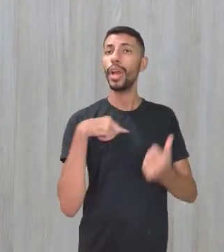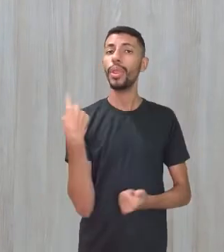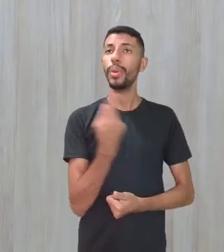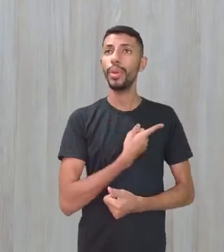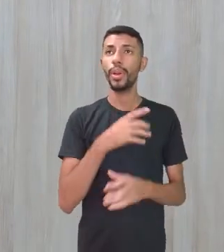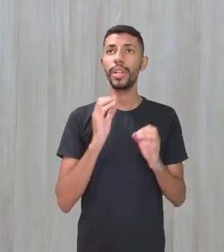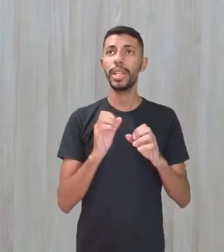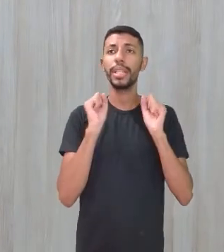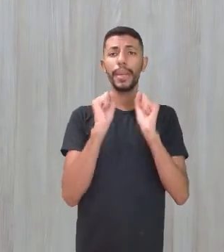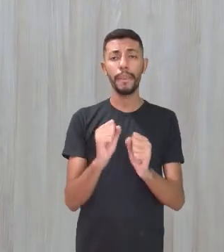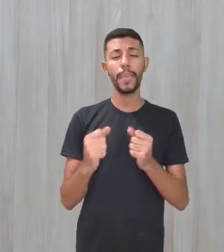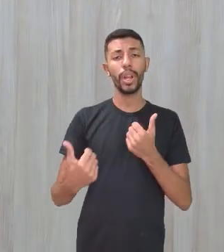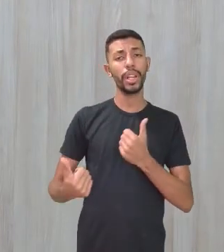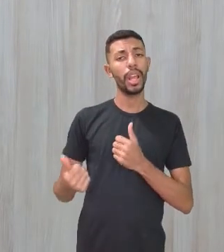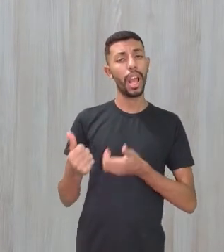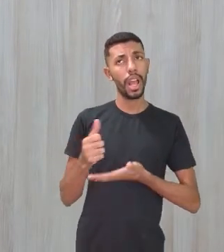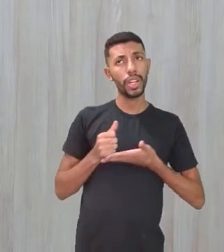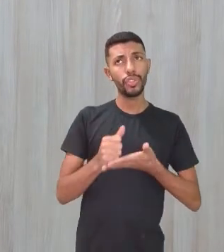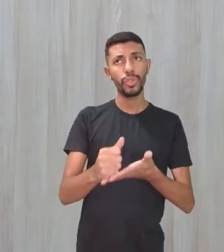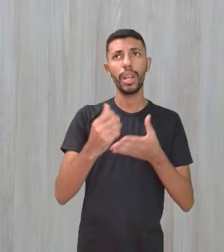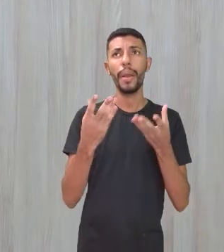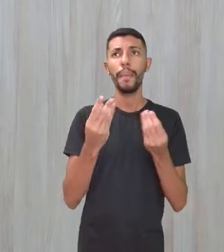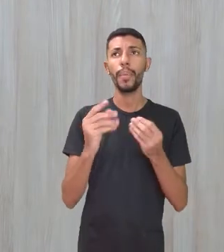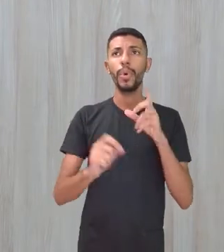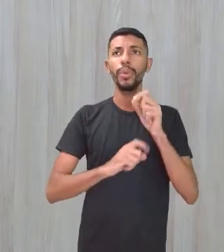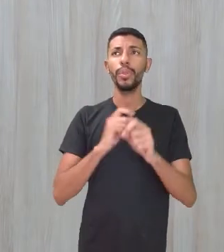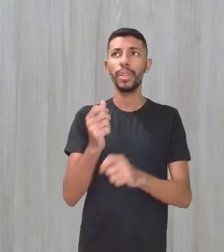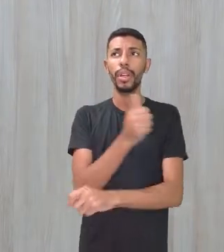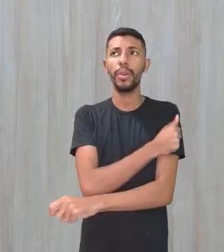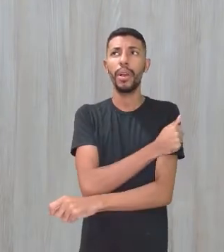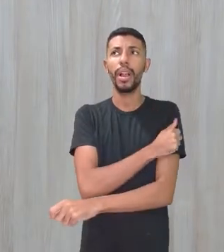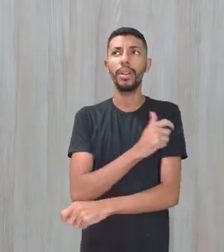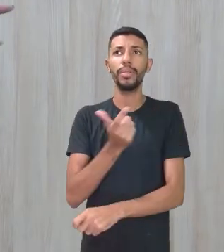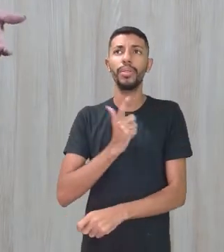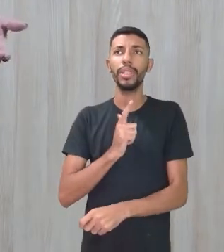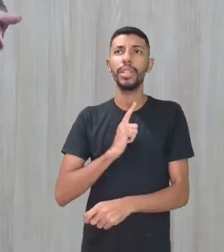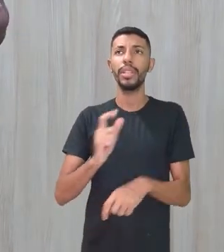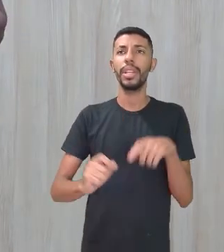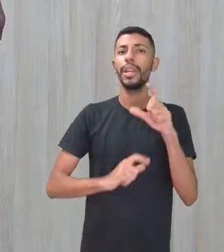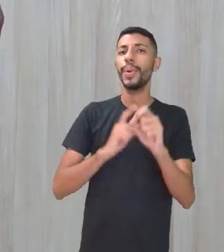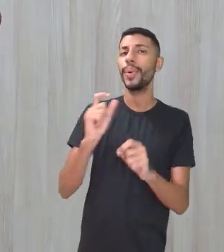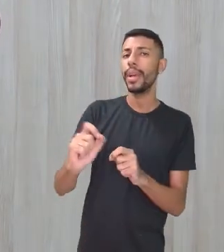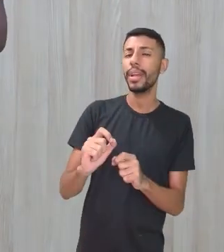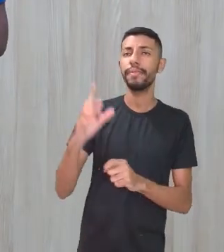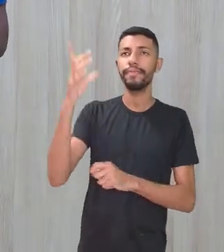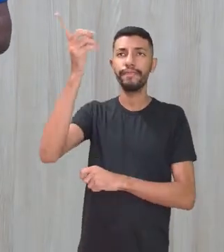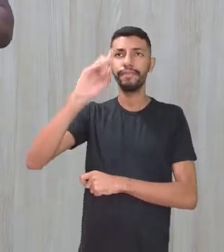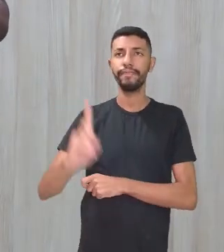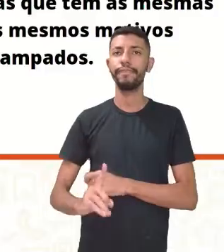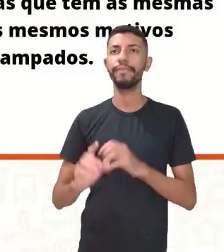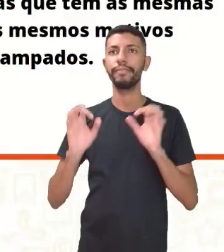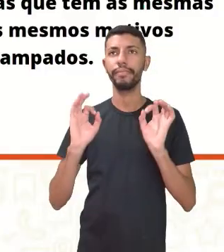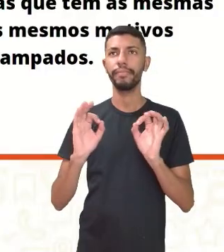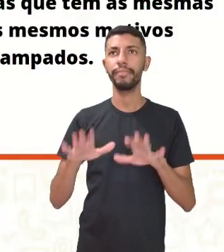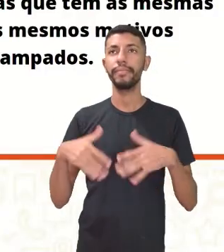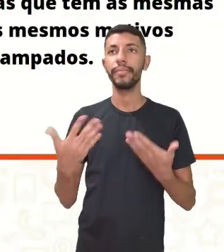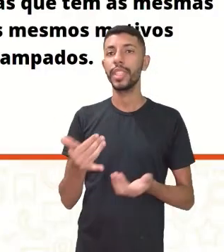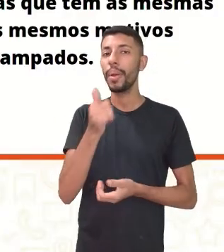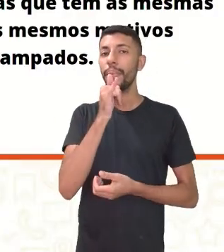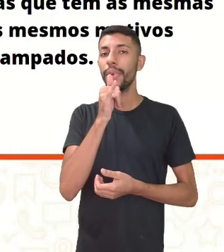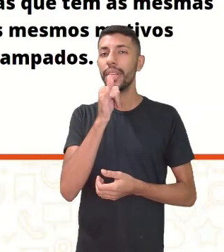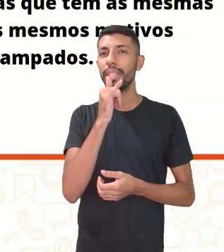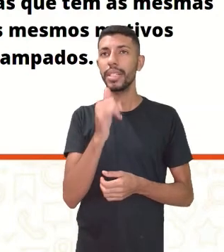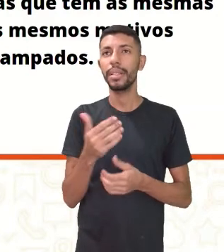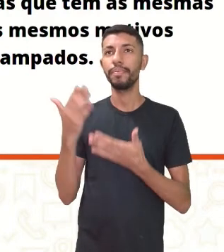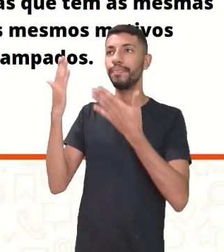pode ajudar muito o estudante com deficiência. Não é isso? Então, esse dominó de